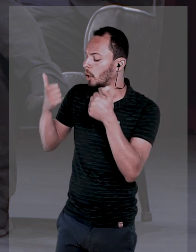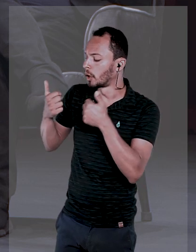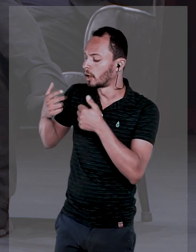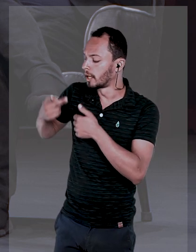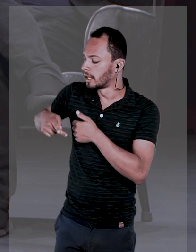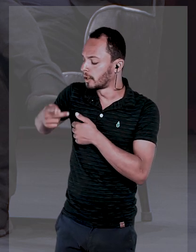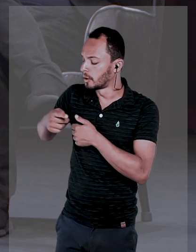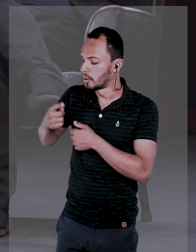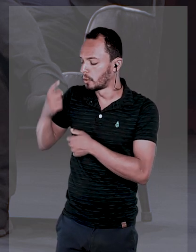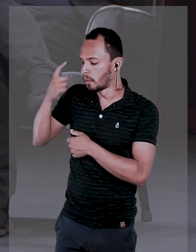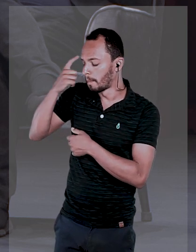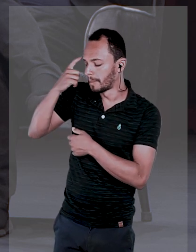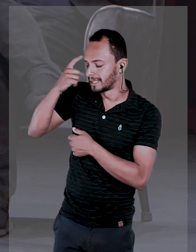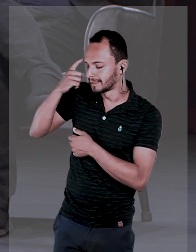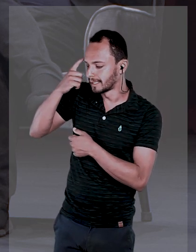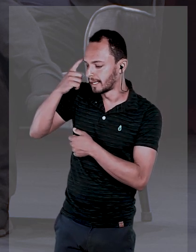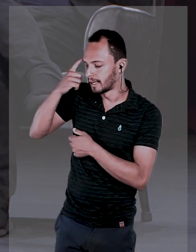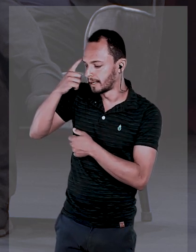progredir